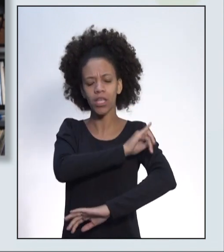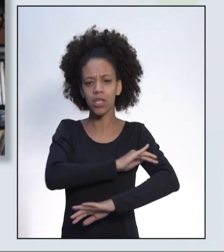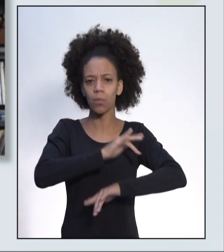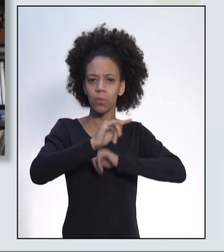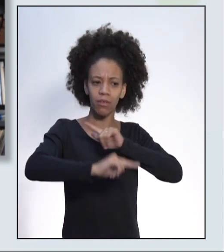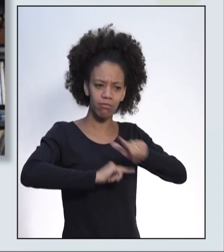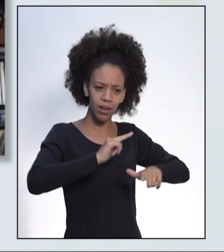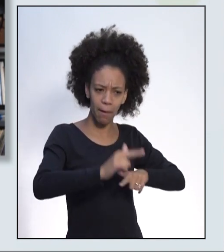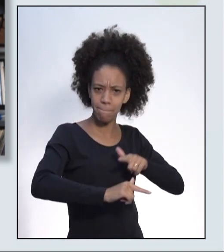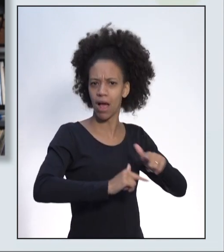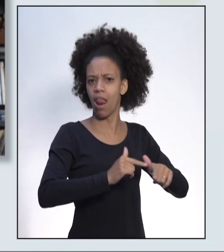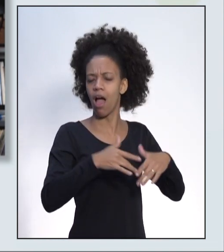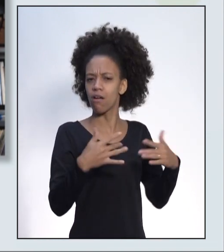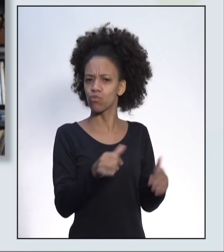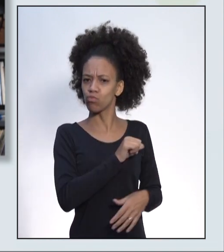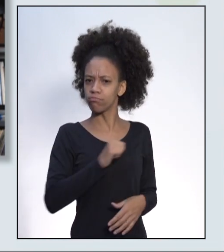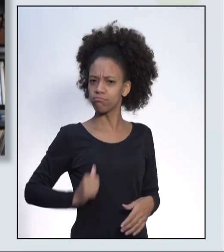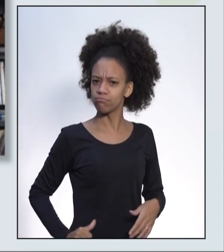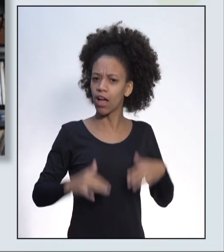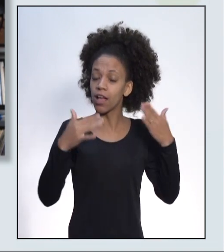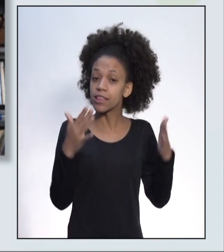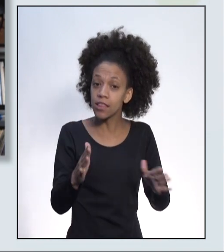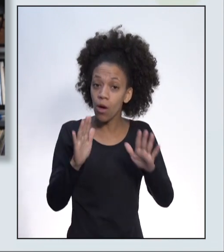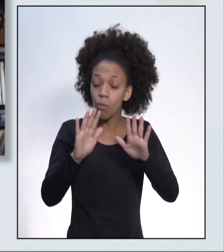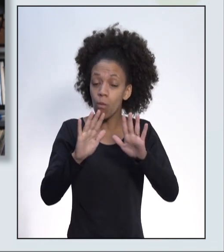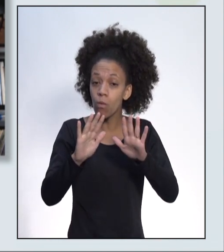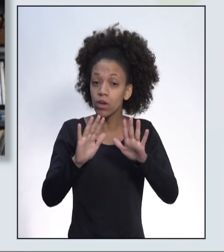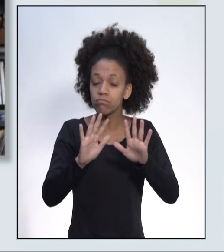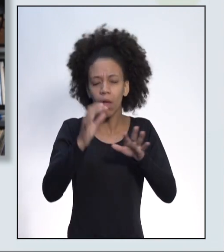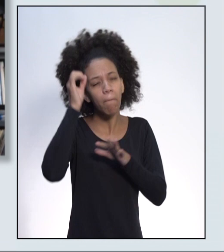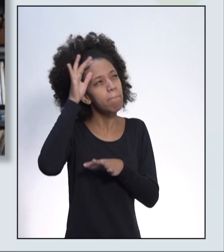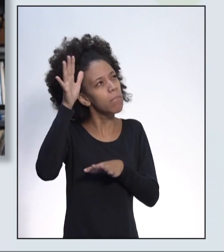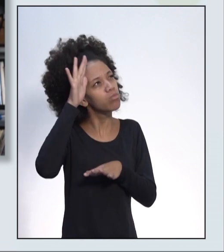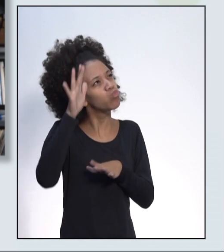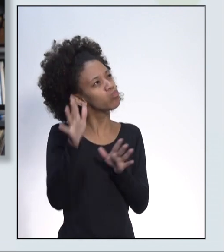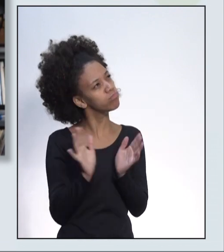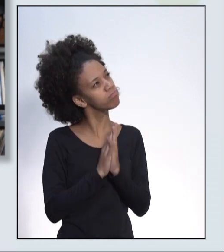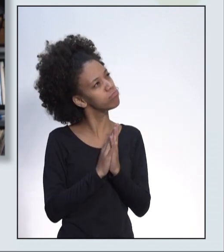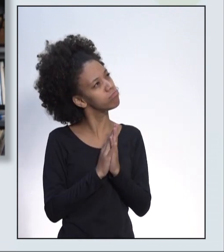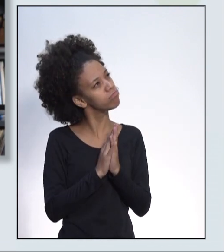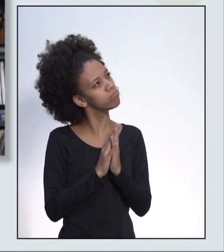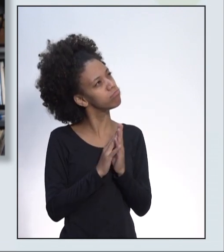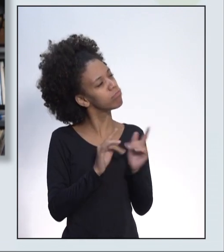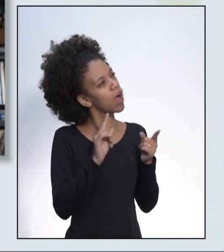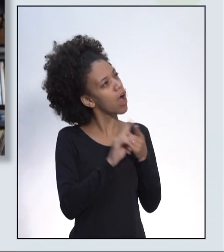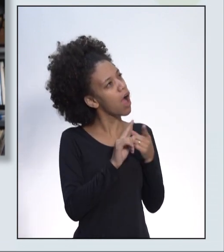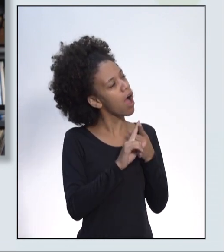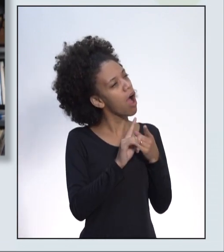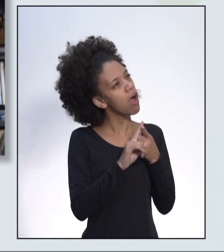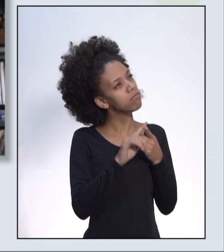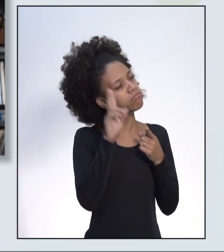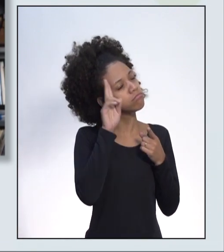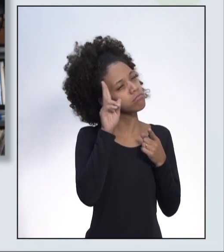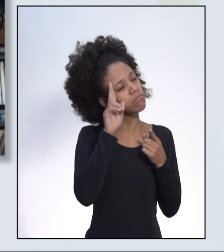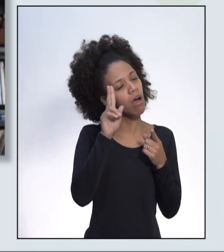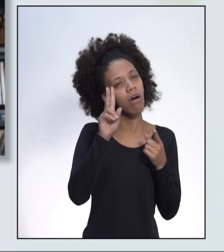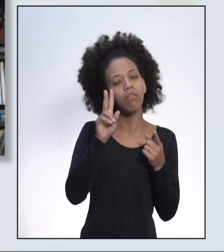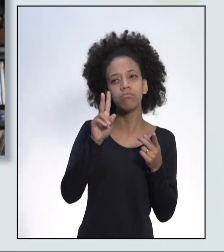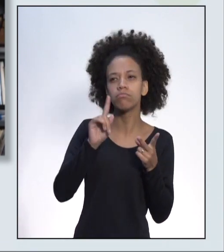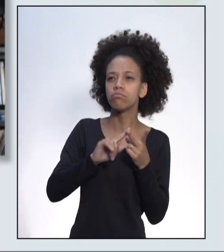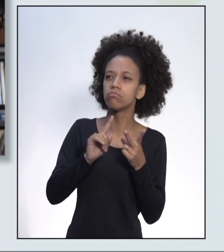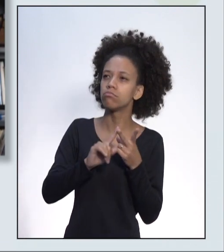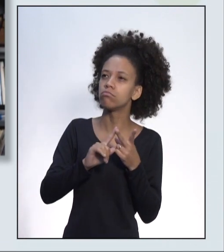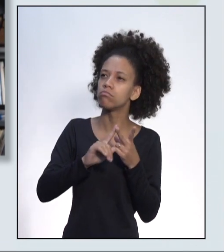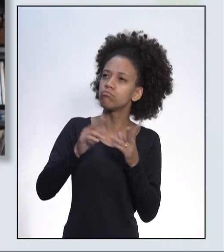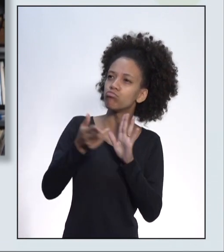sushi, imediatamente nós pensamos aventura, Japão, mangá. Fizemos essa associação de